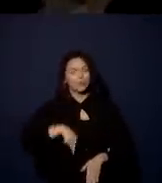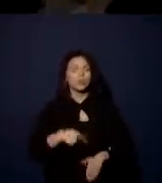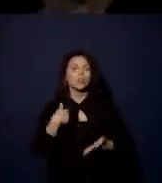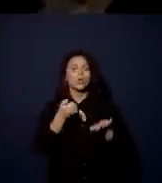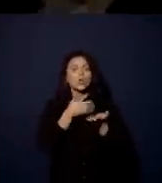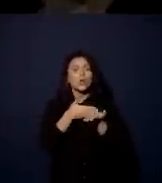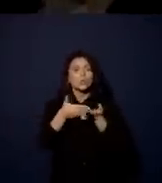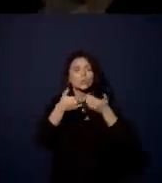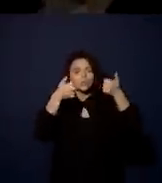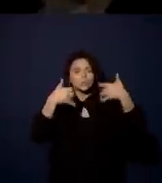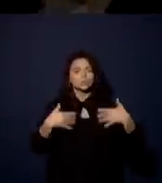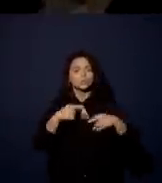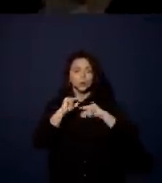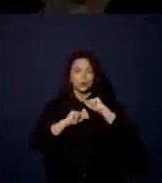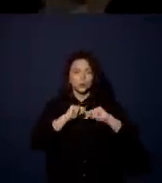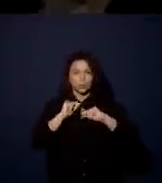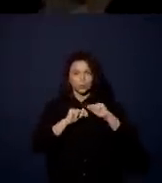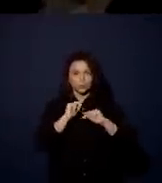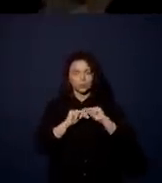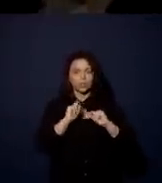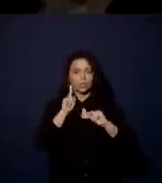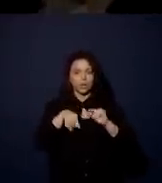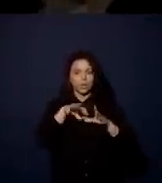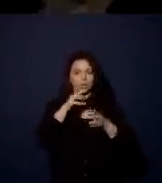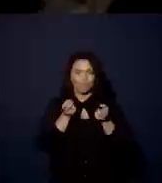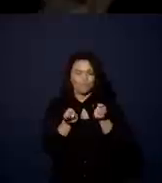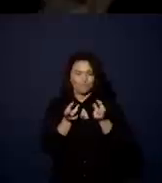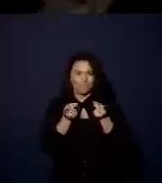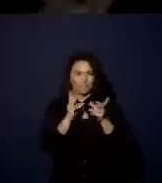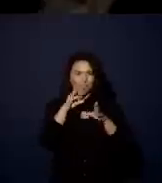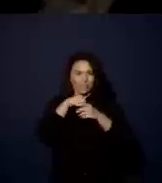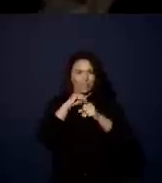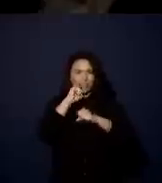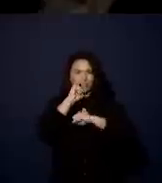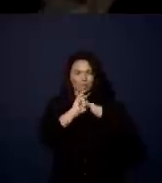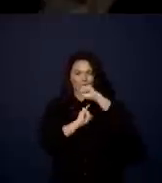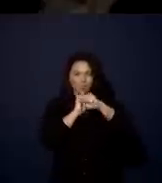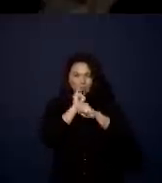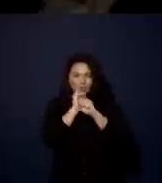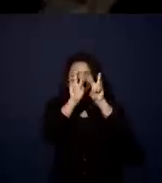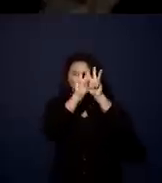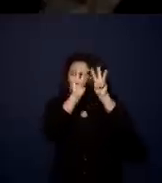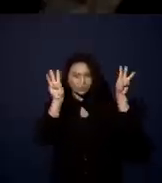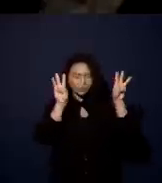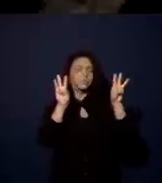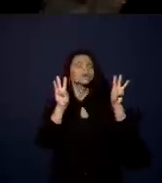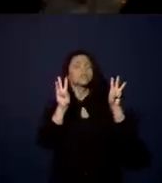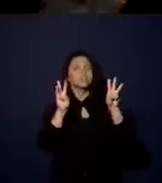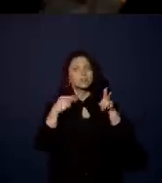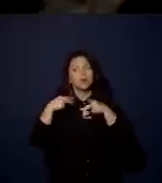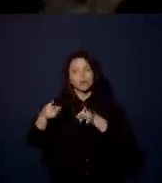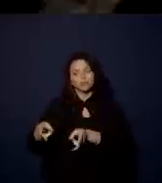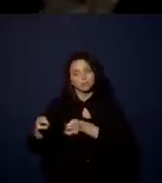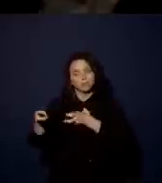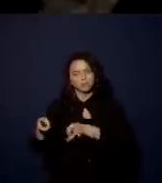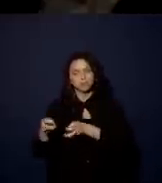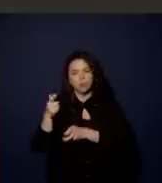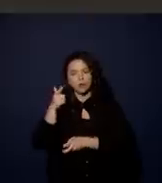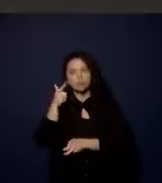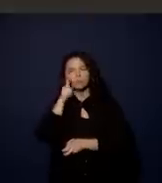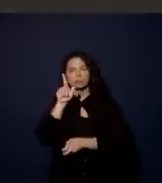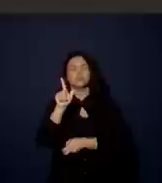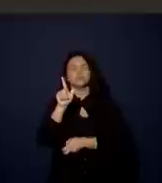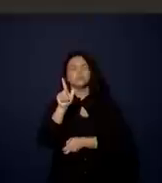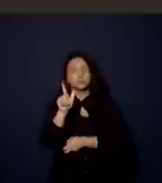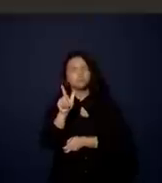que para o e-commers ganhos né que foram adivinhos da pandemia Eles vieram para ficar